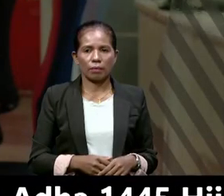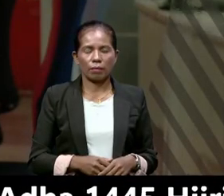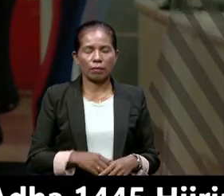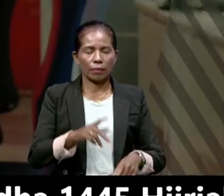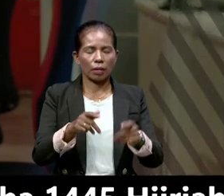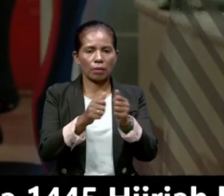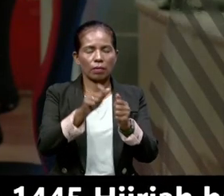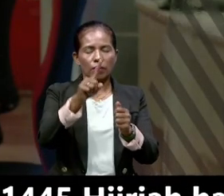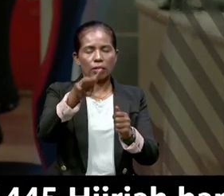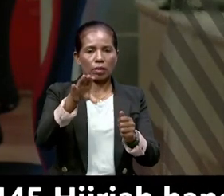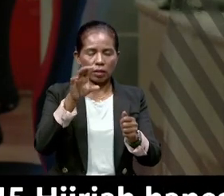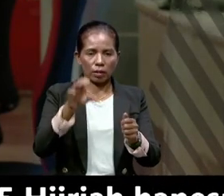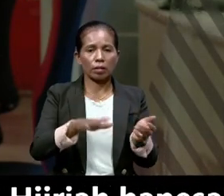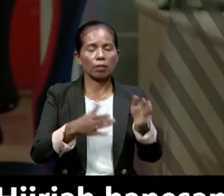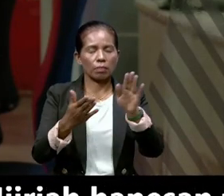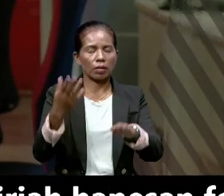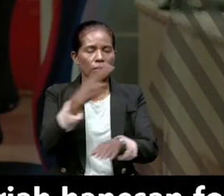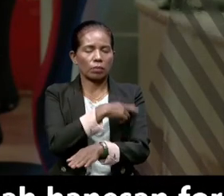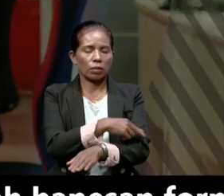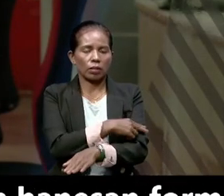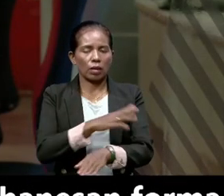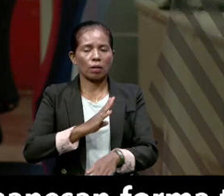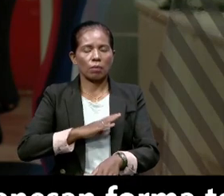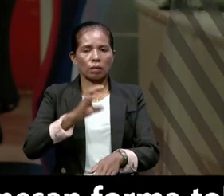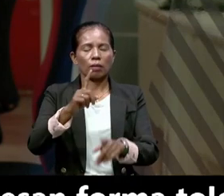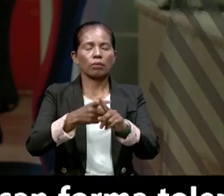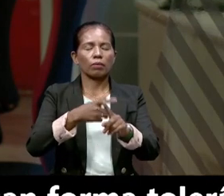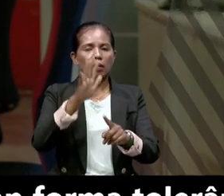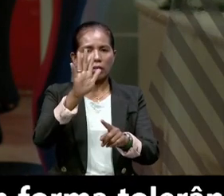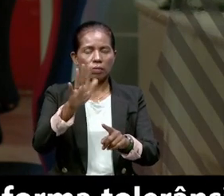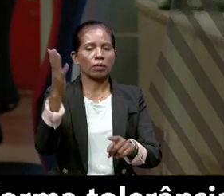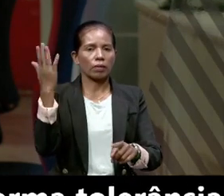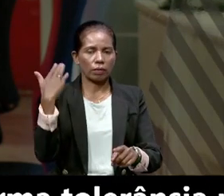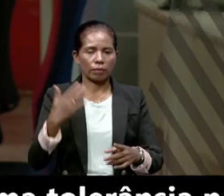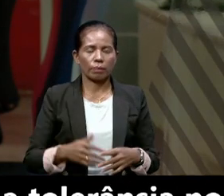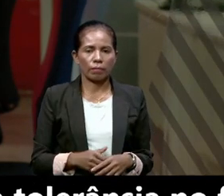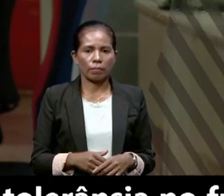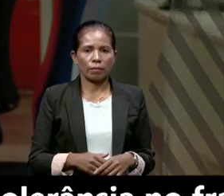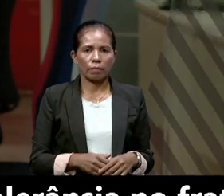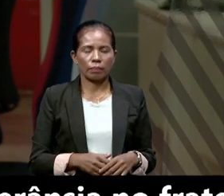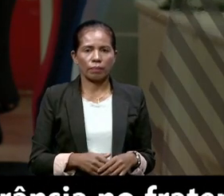É uma atuação da Recife em Macmata e Hospital Regional Balcão e a Fulan Lima Nilaran.